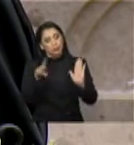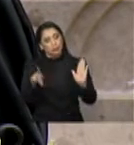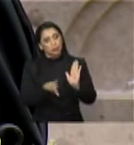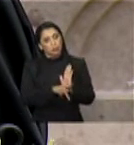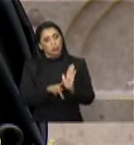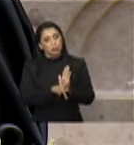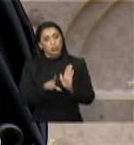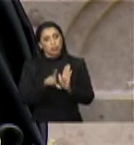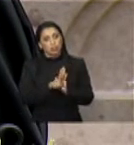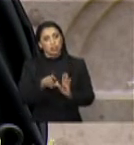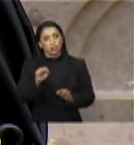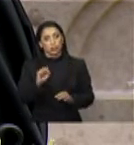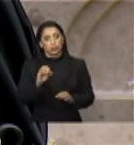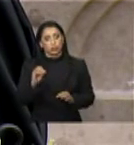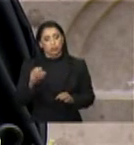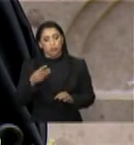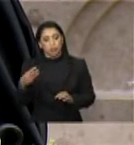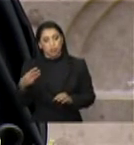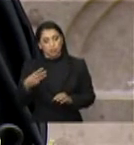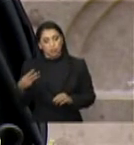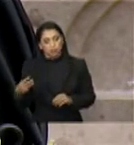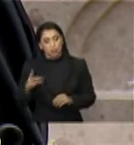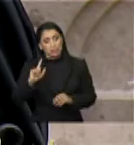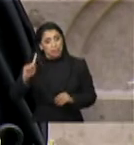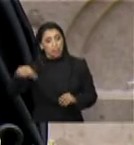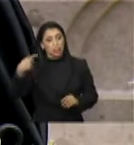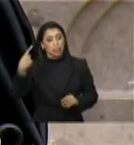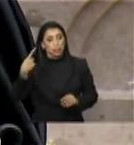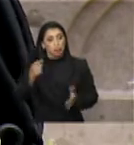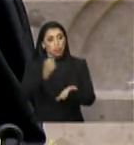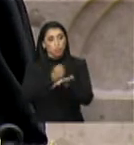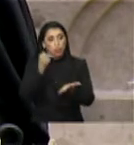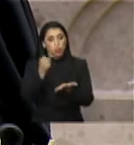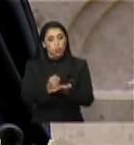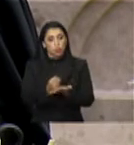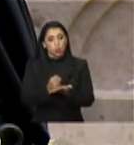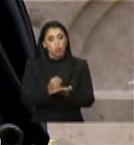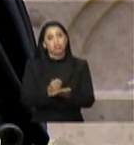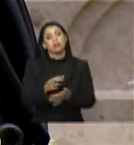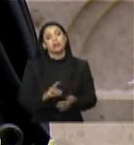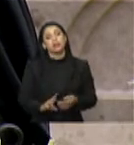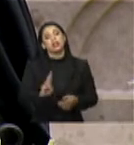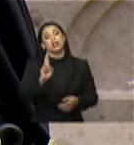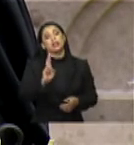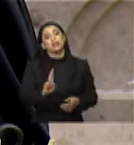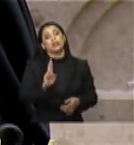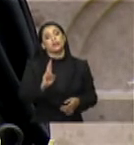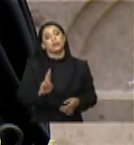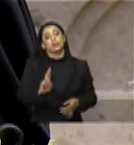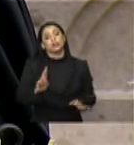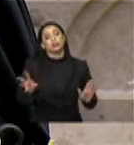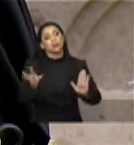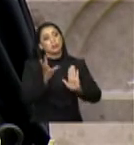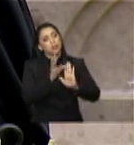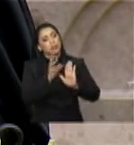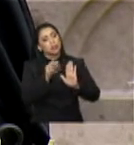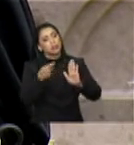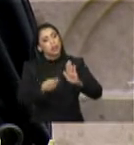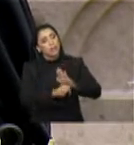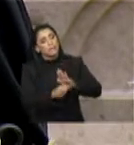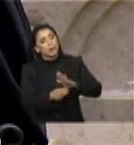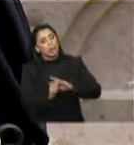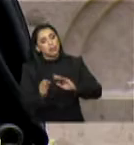convertida na lei 83 seria posterior à celebração dos contratos referente é sobreditas aplicações financeiras